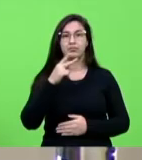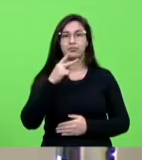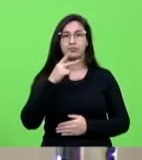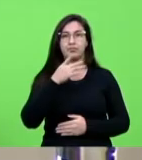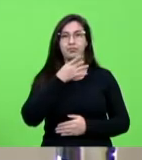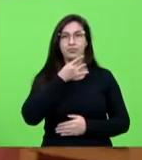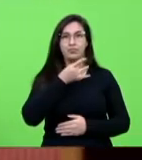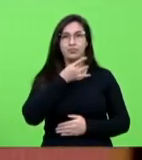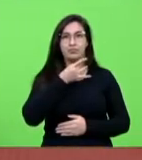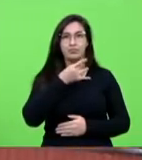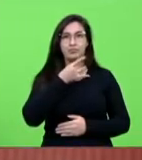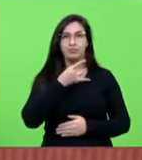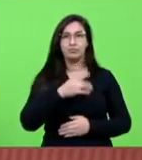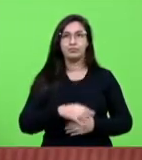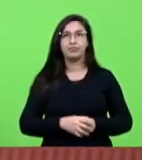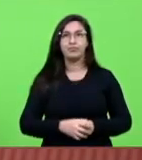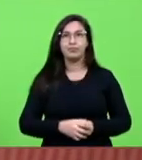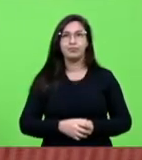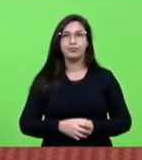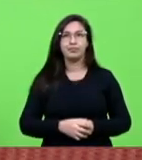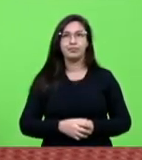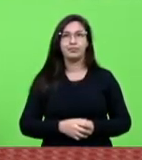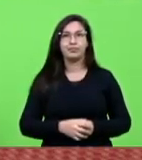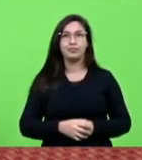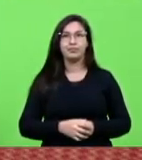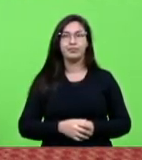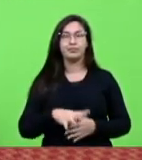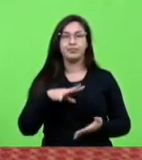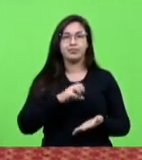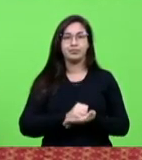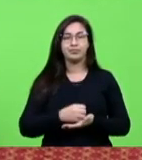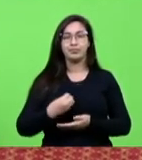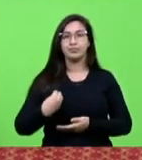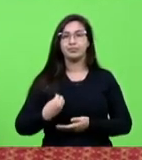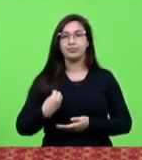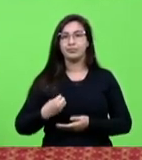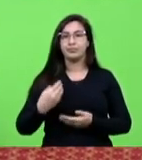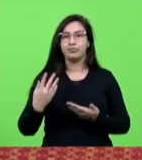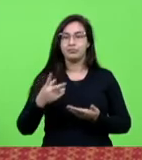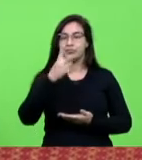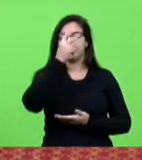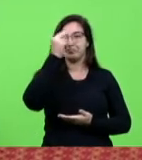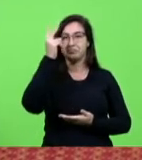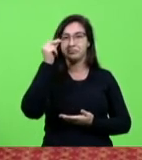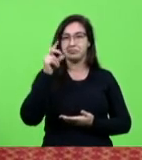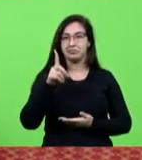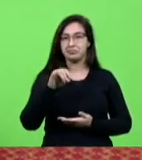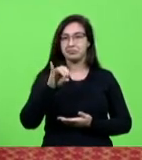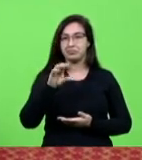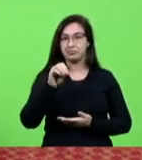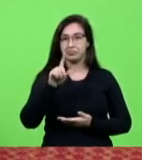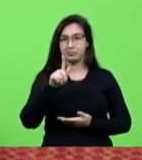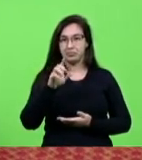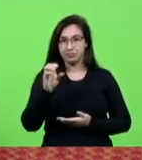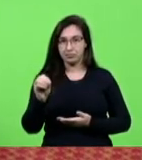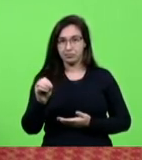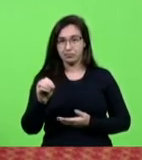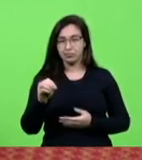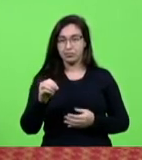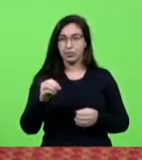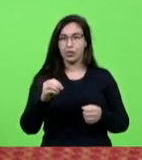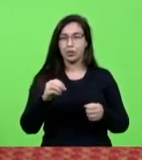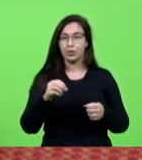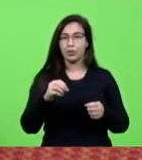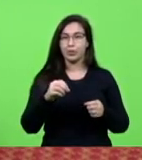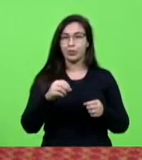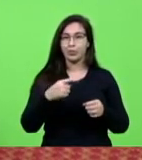para registrar a presença do nosso amigo prefeito Diogo, do município de Canelinha, que está aqui junto